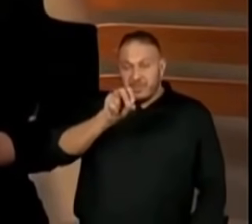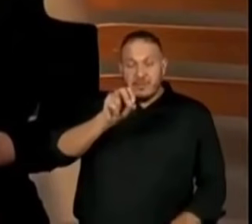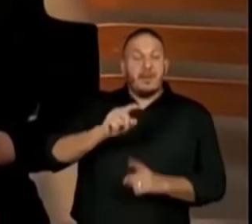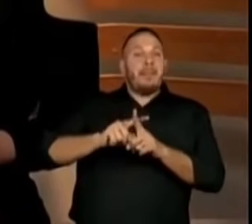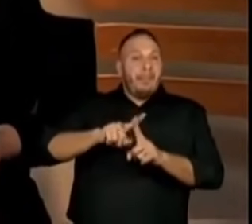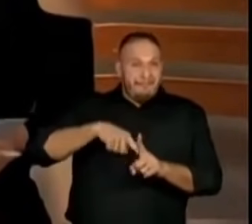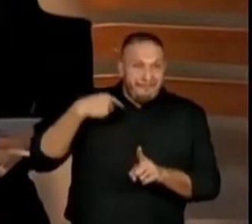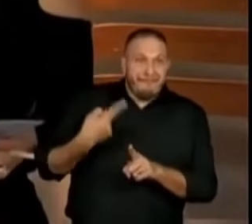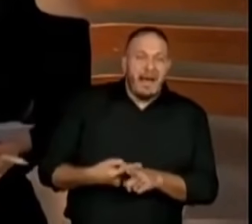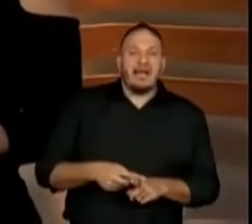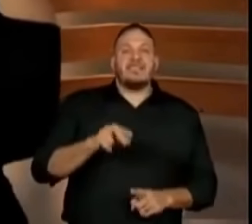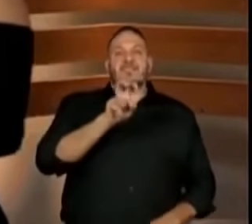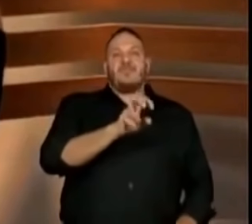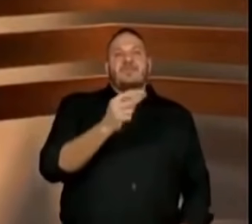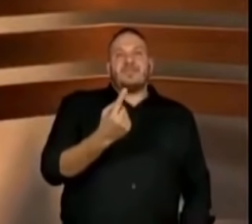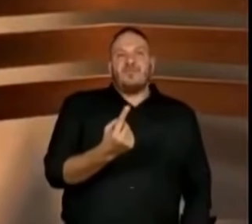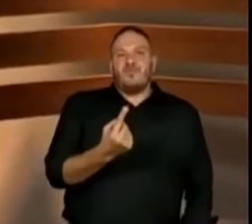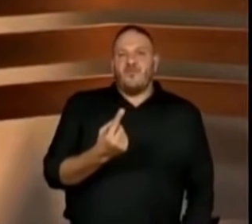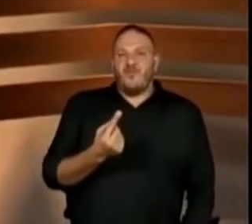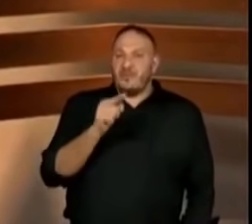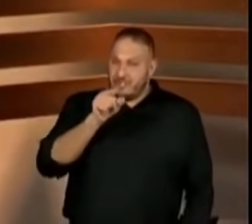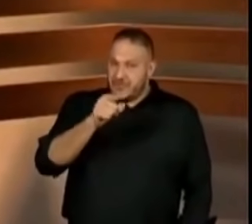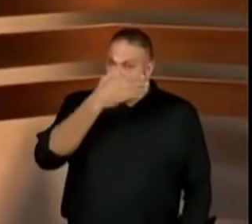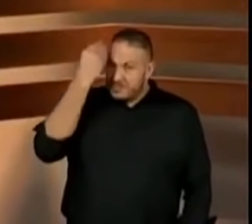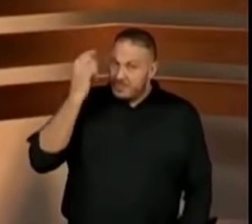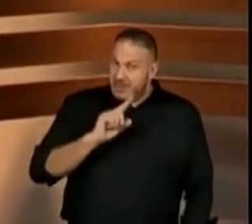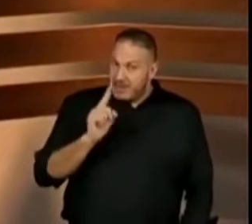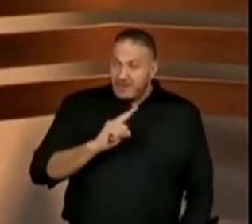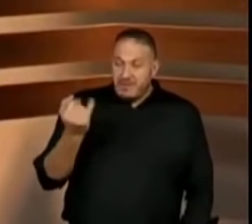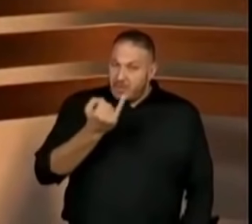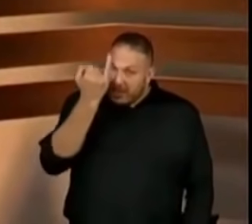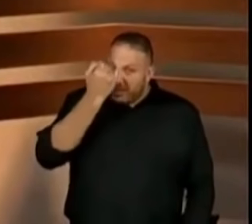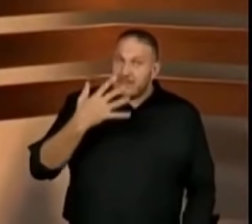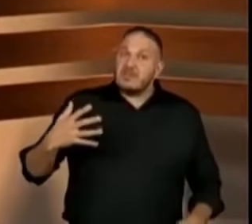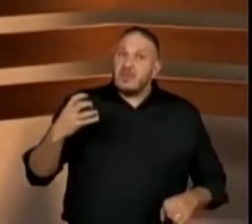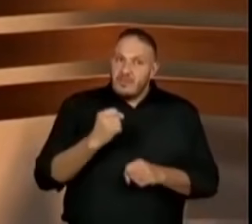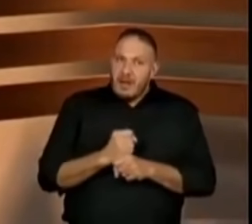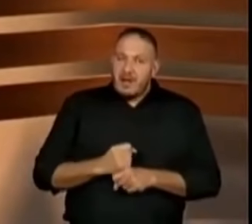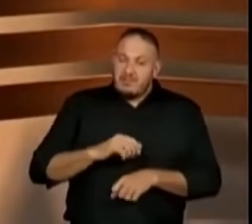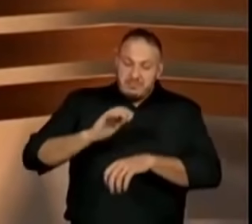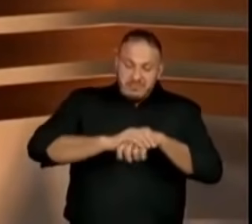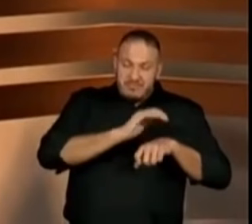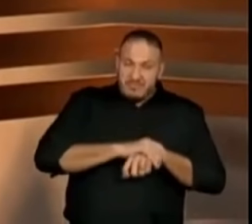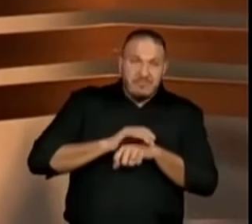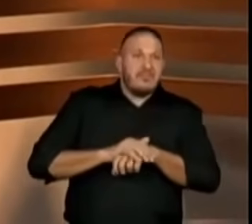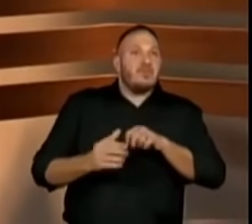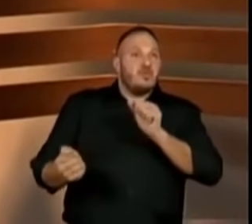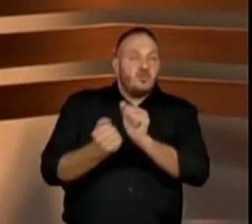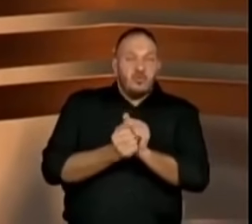nozes aqui. Porque a gente não pode esquecer disso. Então, bora lá. Vamos fazer esse negócio aqui juntos.